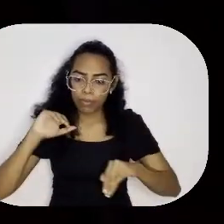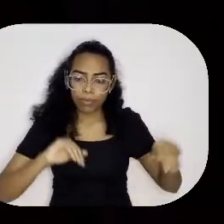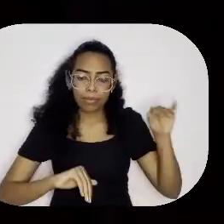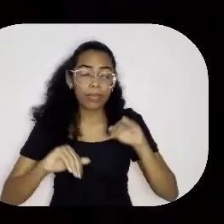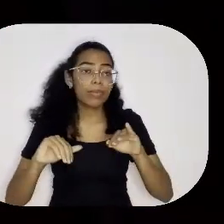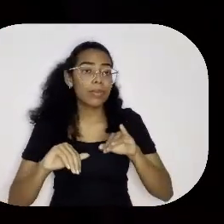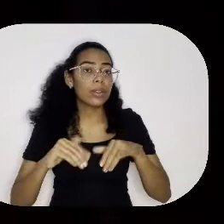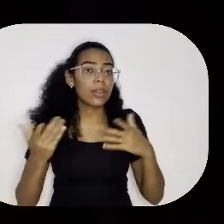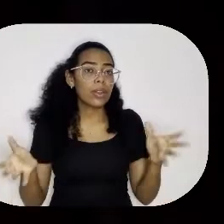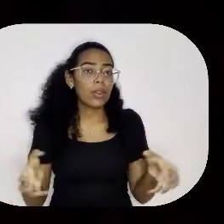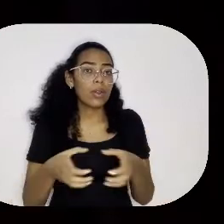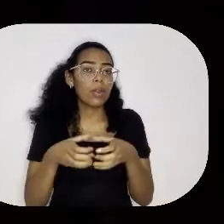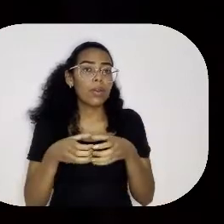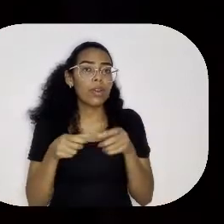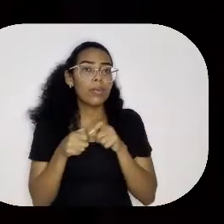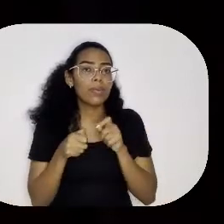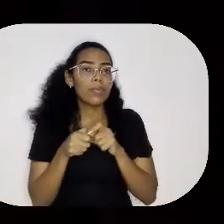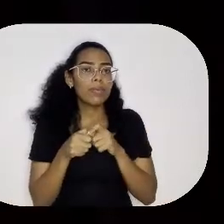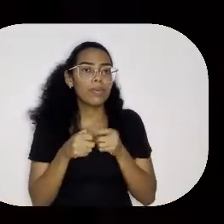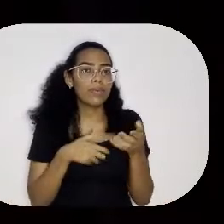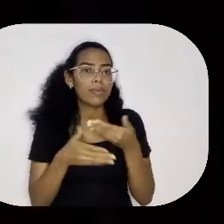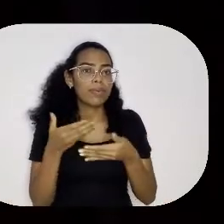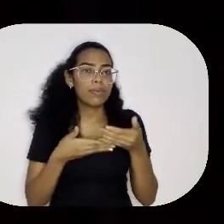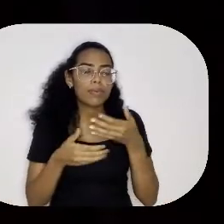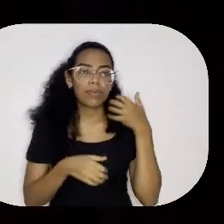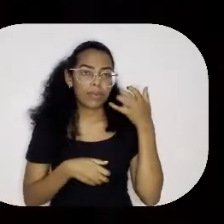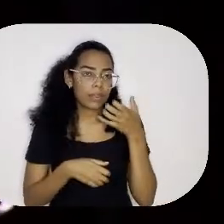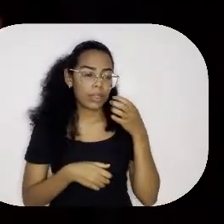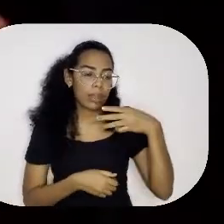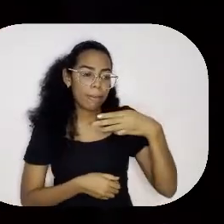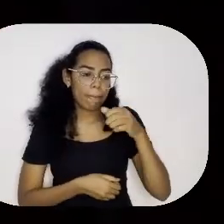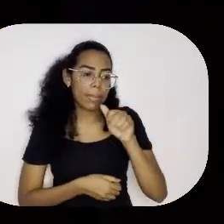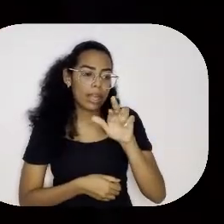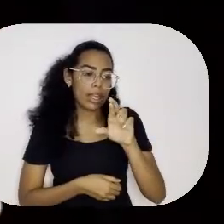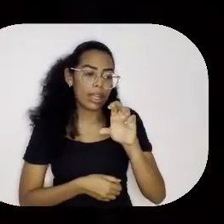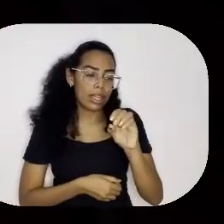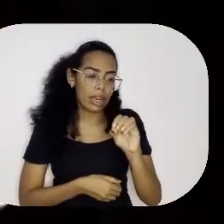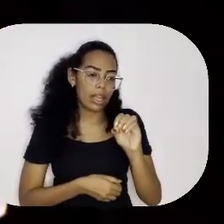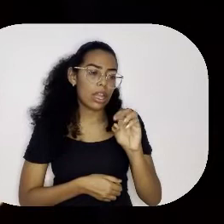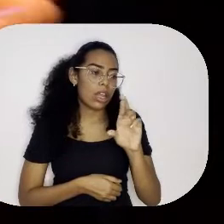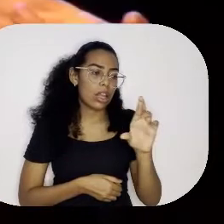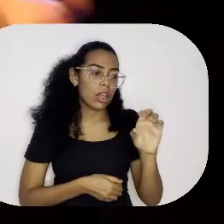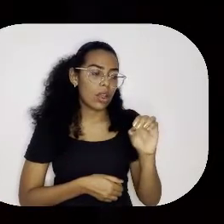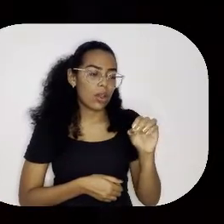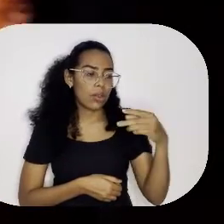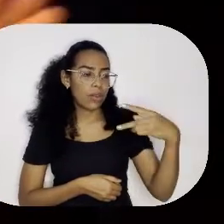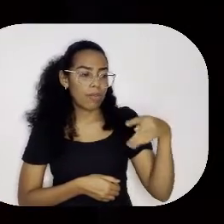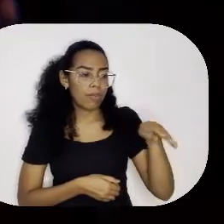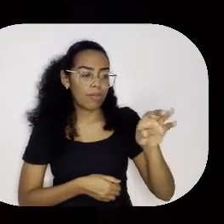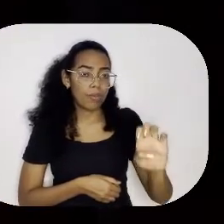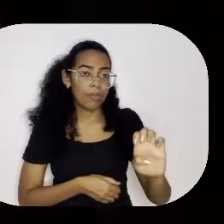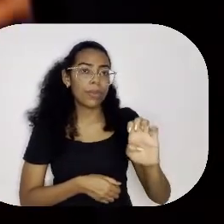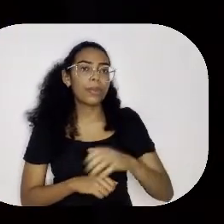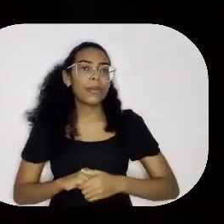nadando, gente, um dia. E aí um dia eu fiz essa canção no grupo mesmo, no ensaio interativo, conversando com as pessoas, fazer uma canção no Mara Rope. Eu me lembro que o Silvio me ajudou no pronome,